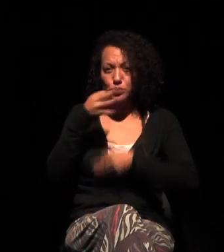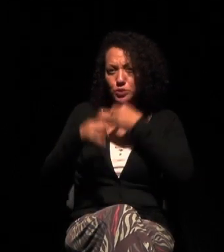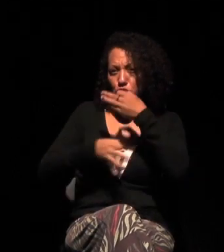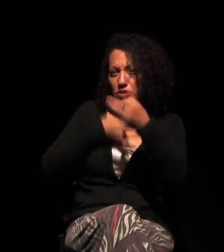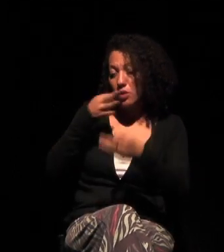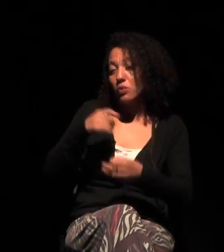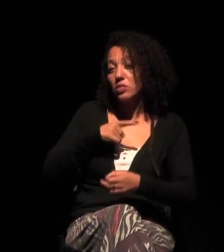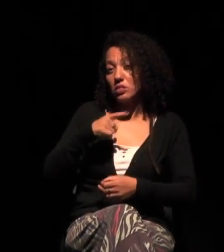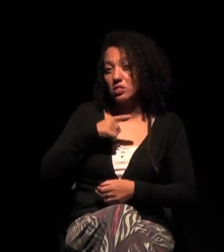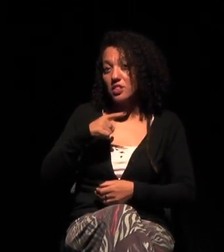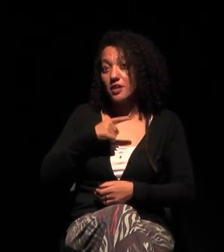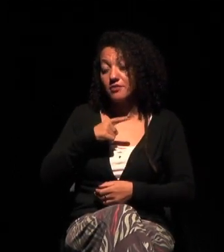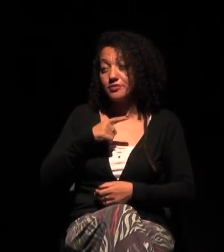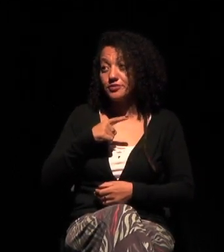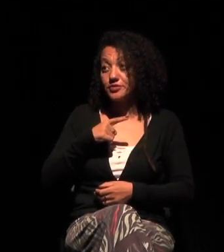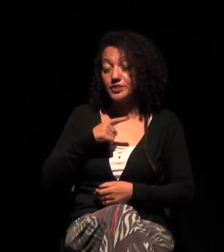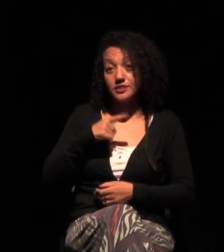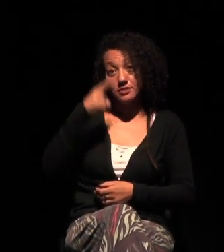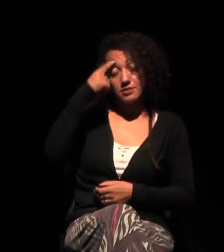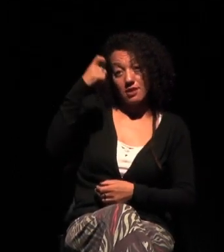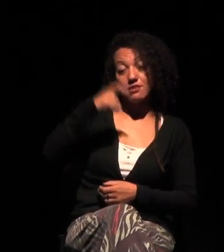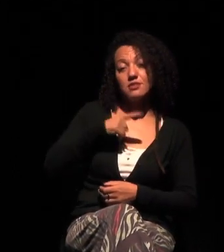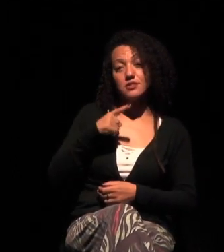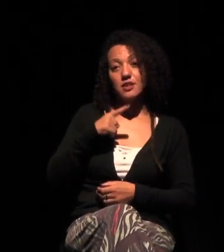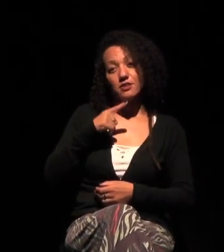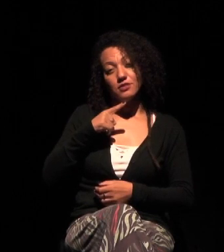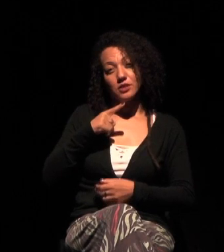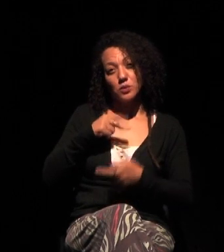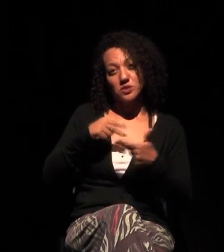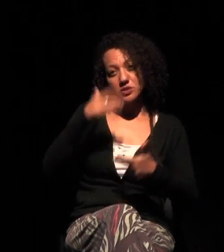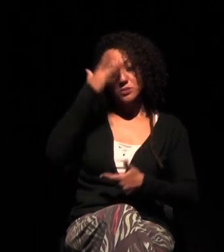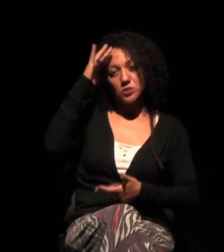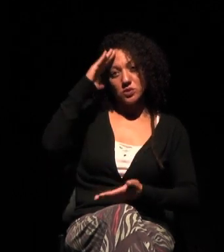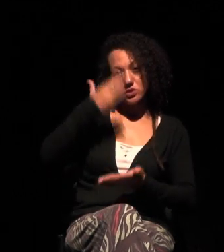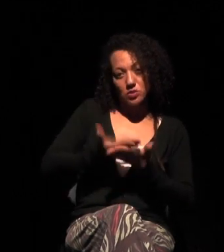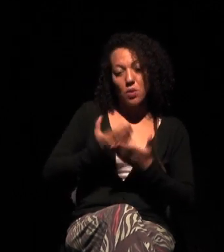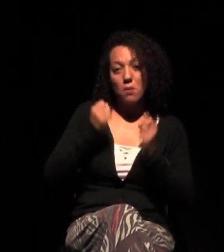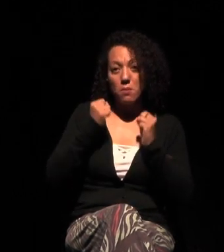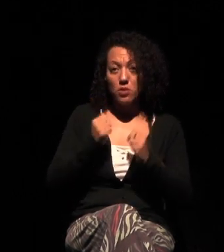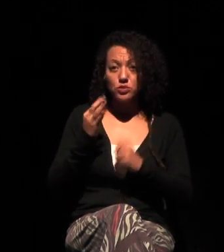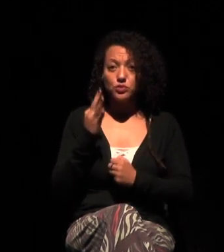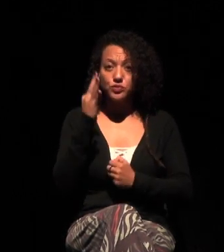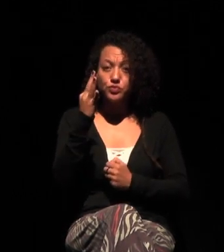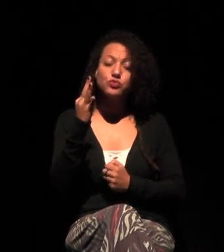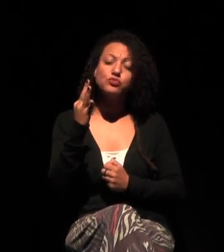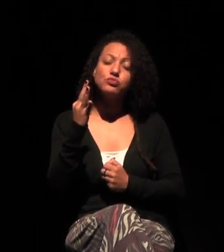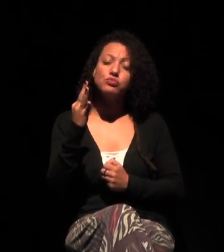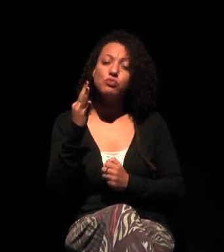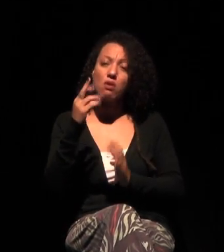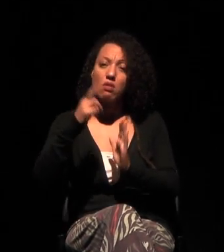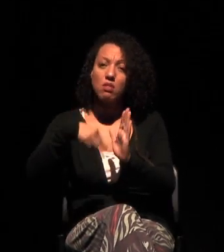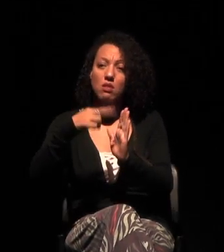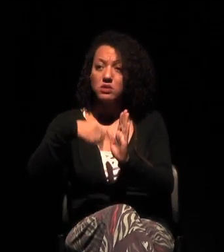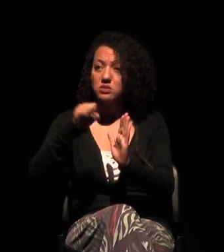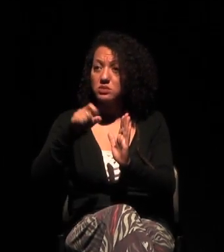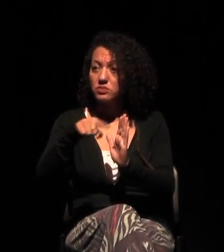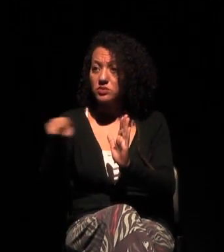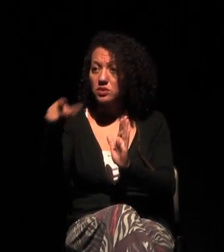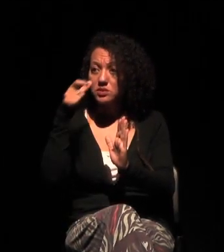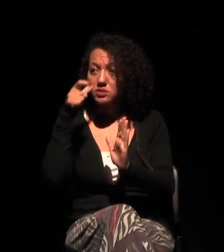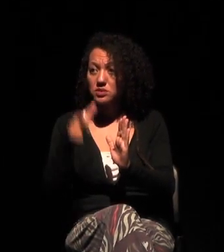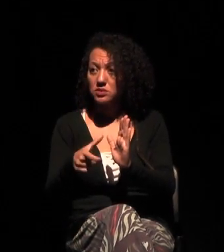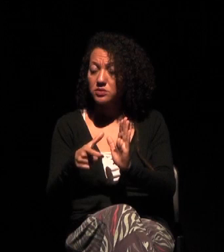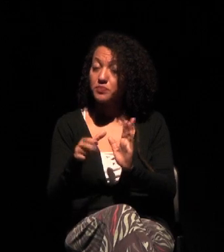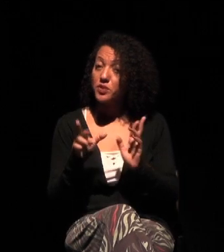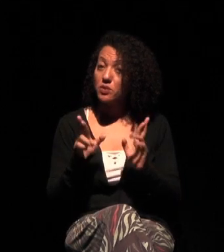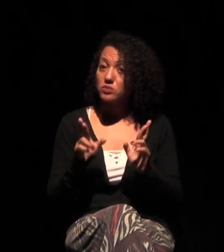são bastante estimulantes possam ser utilizadas depois pelos interessados e espero eu que